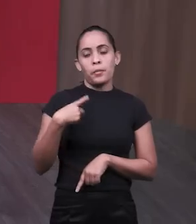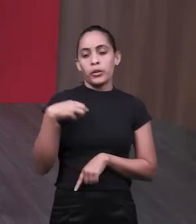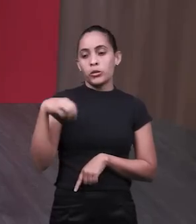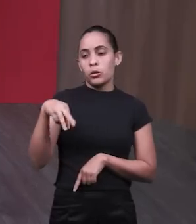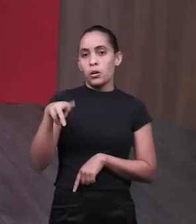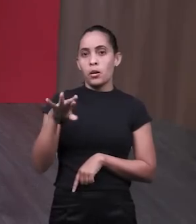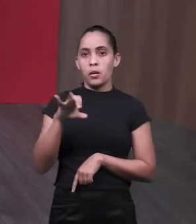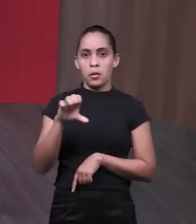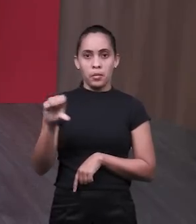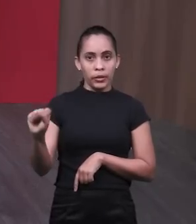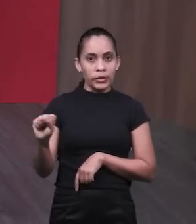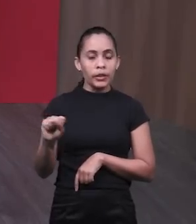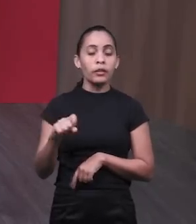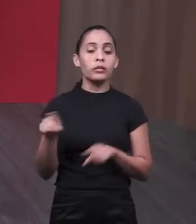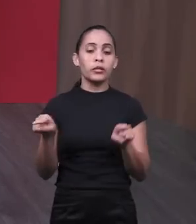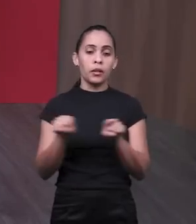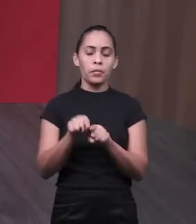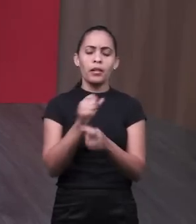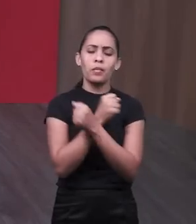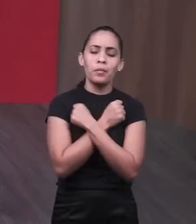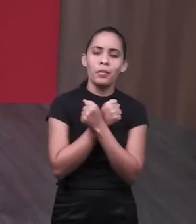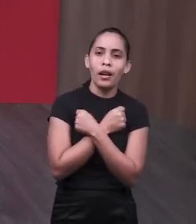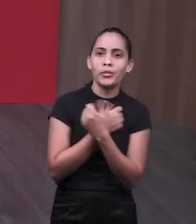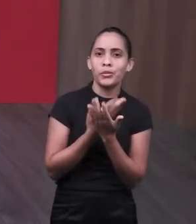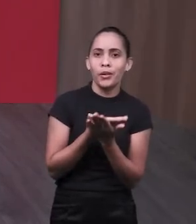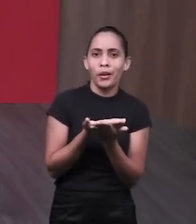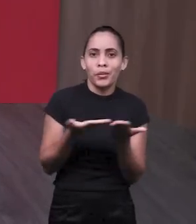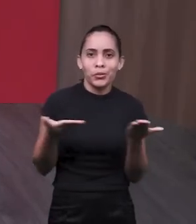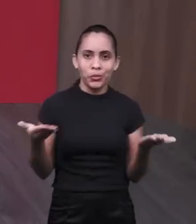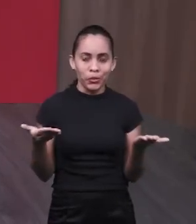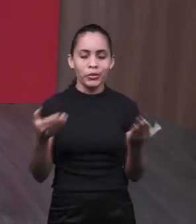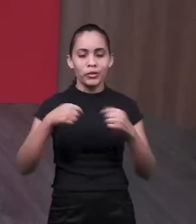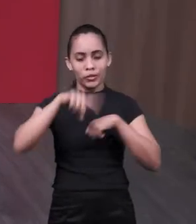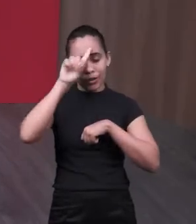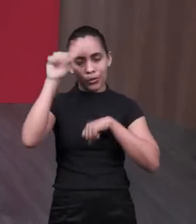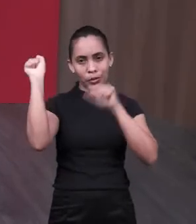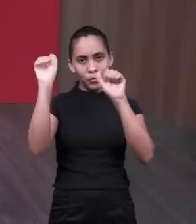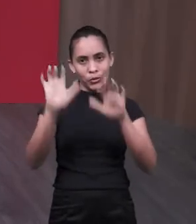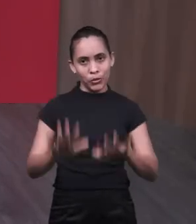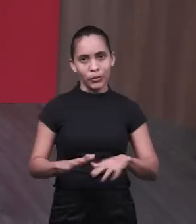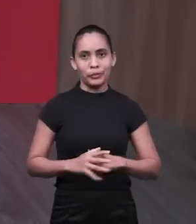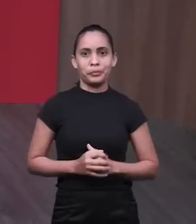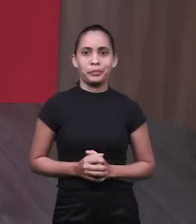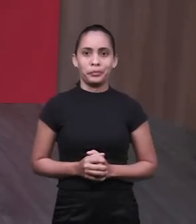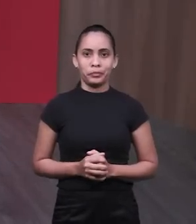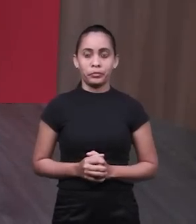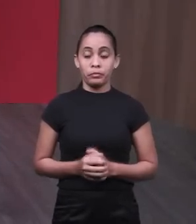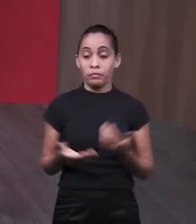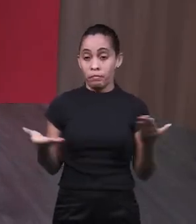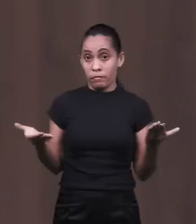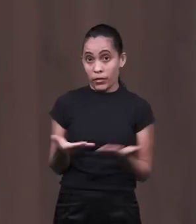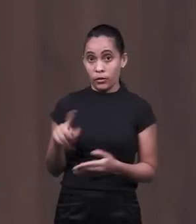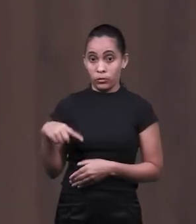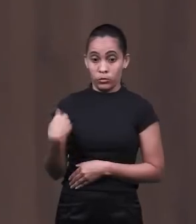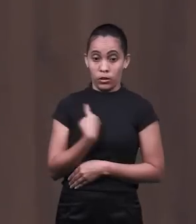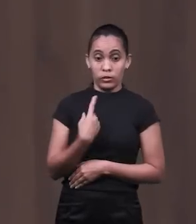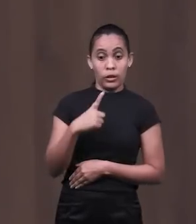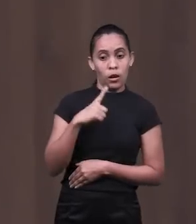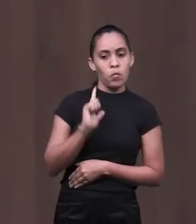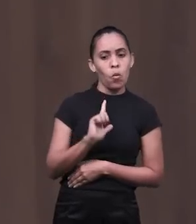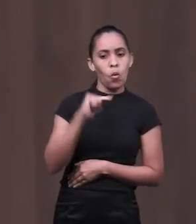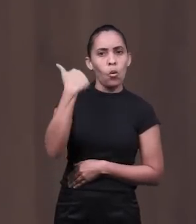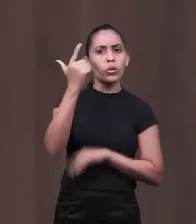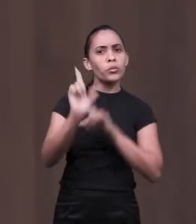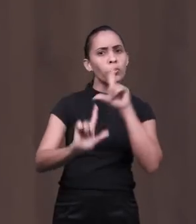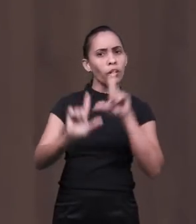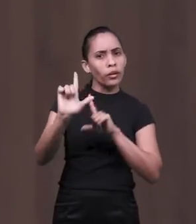obrigado. Abraço, Herônio, o jovem, a todos. Que Deus os abençoe. Amém. Então, nós teremos